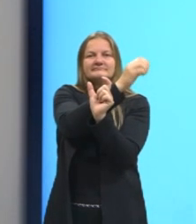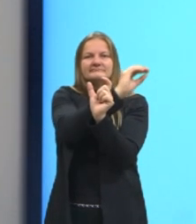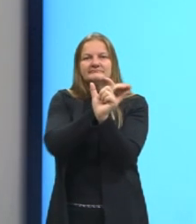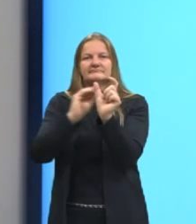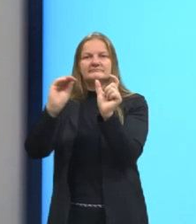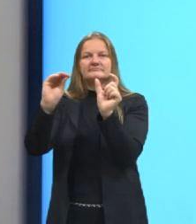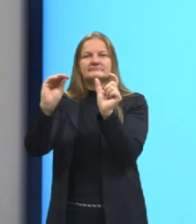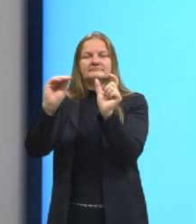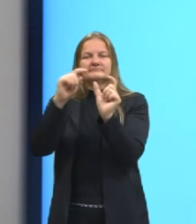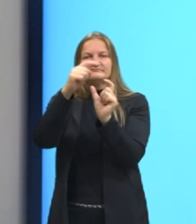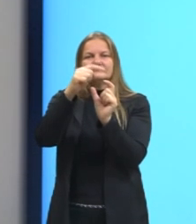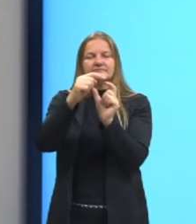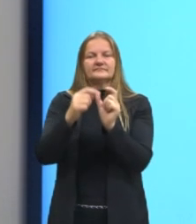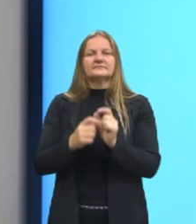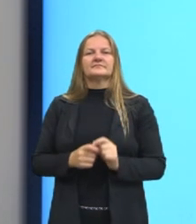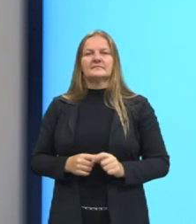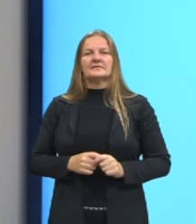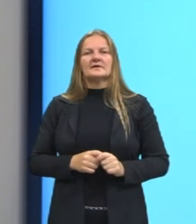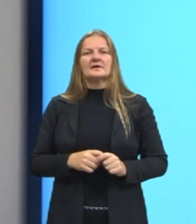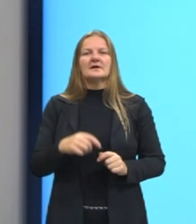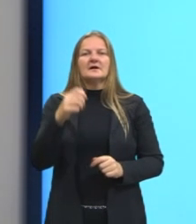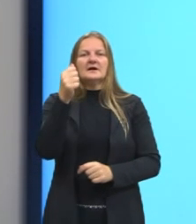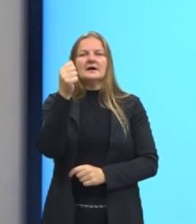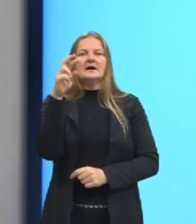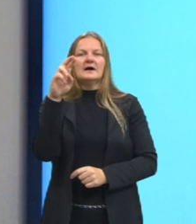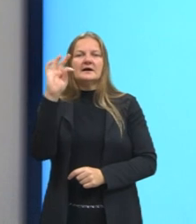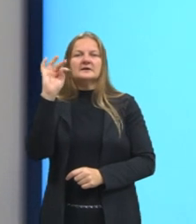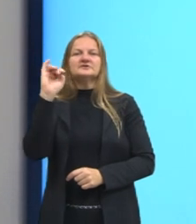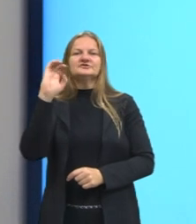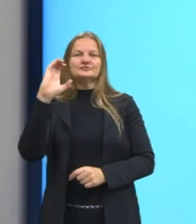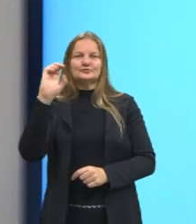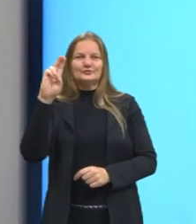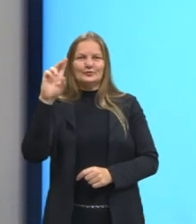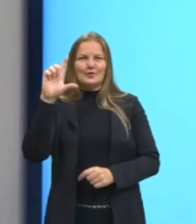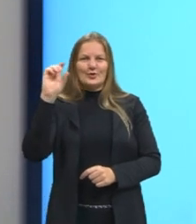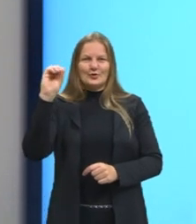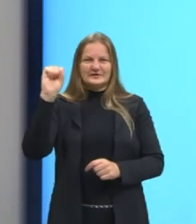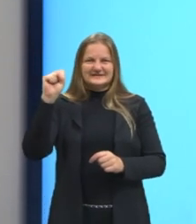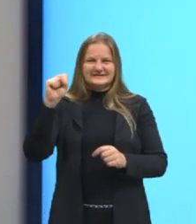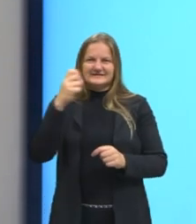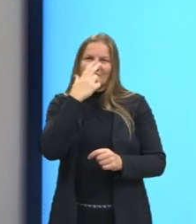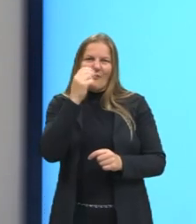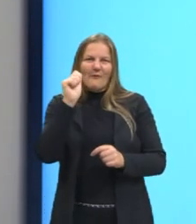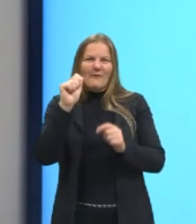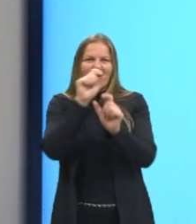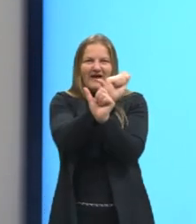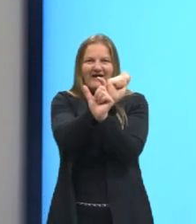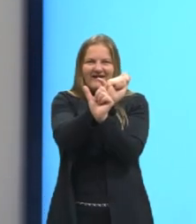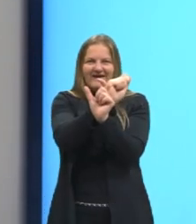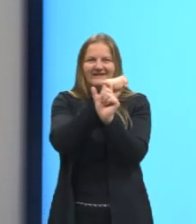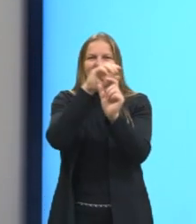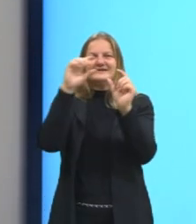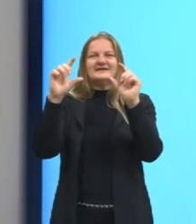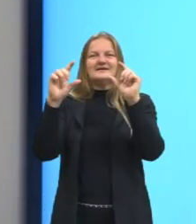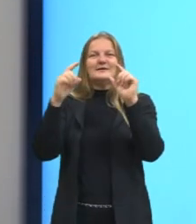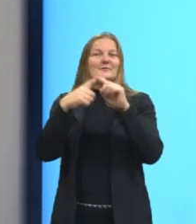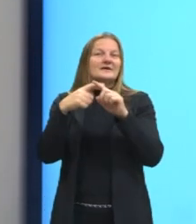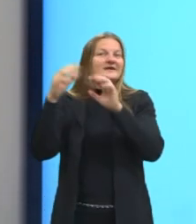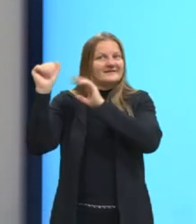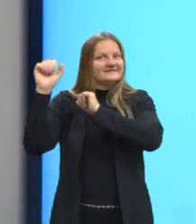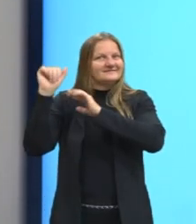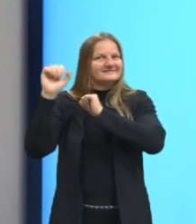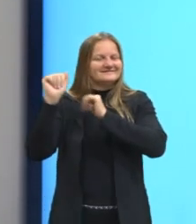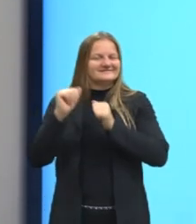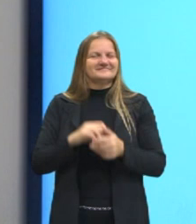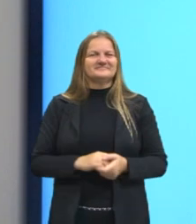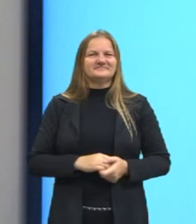são artigos articulos tem possuem uma tarefa que é acompanhar um substantivo